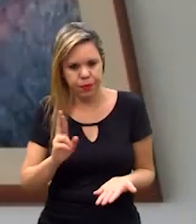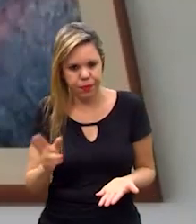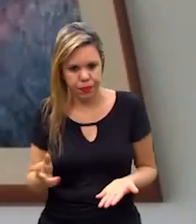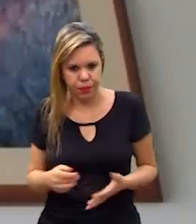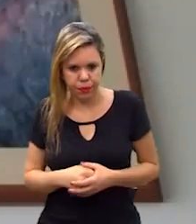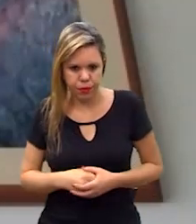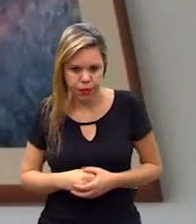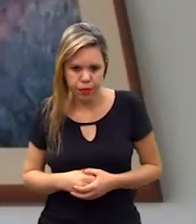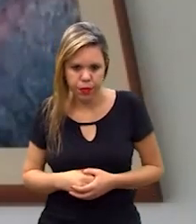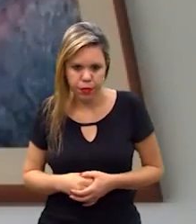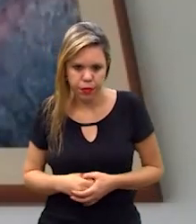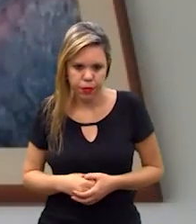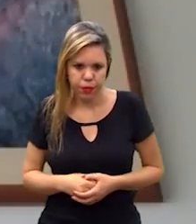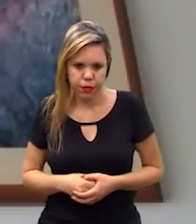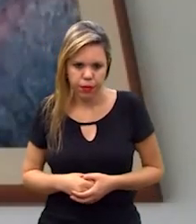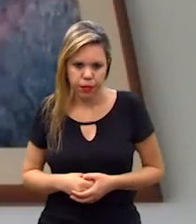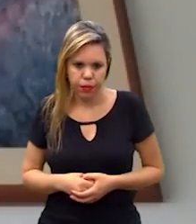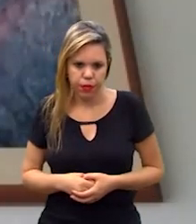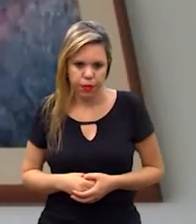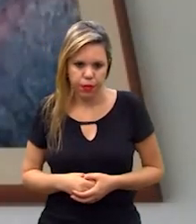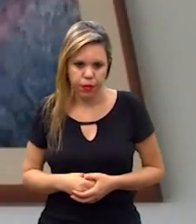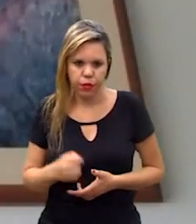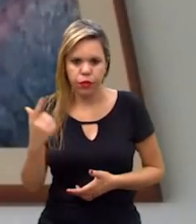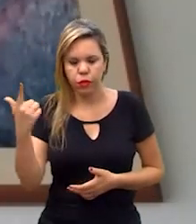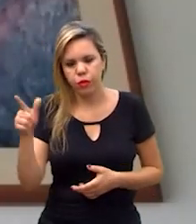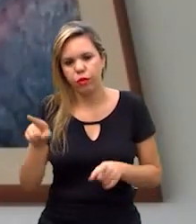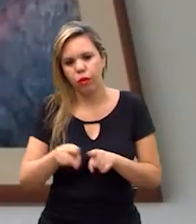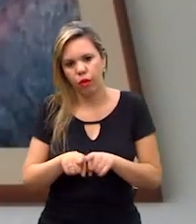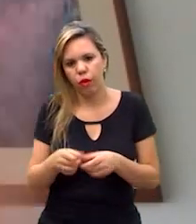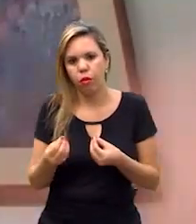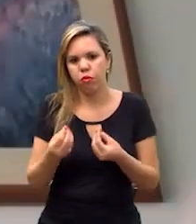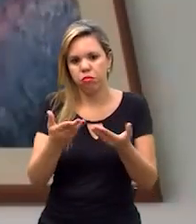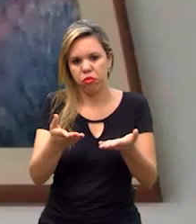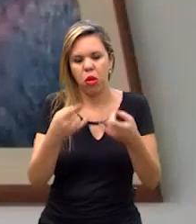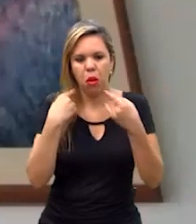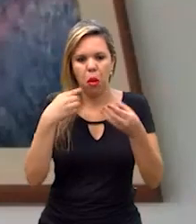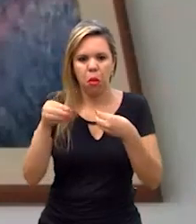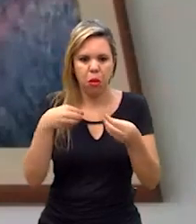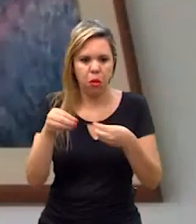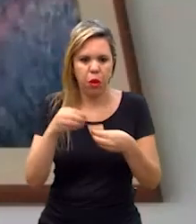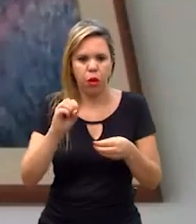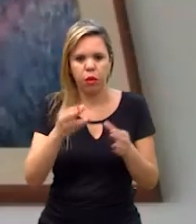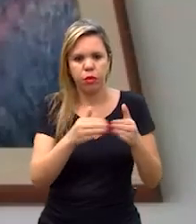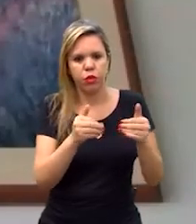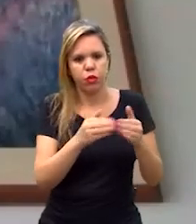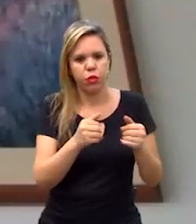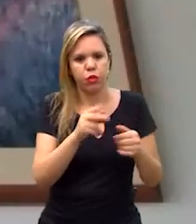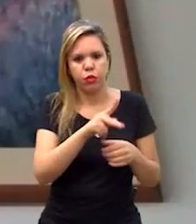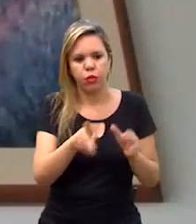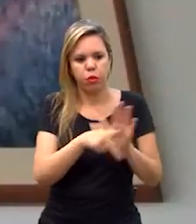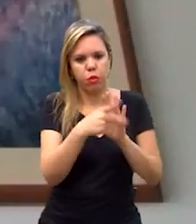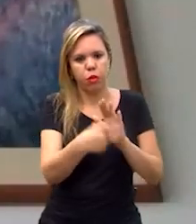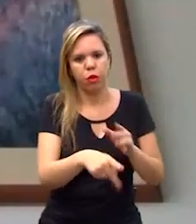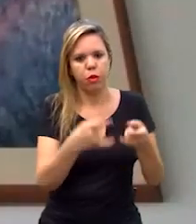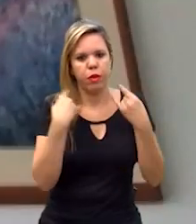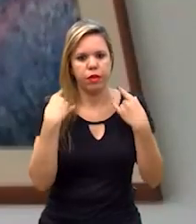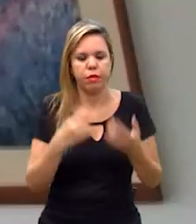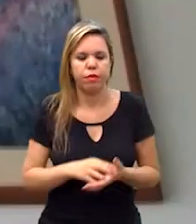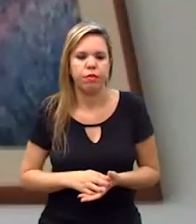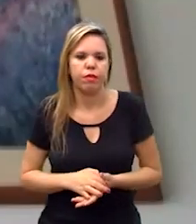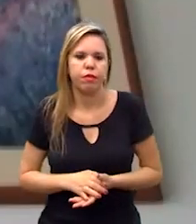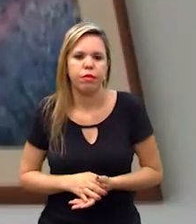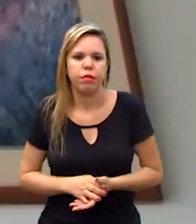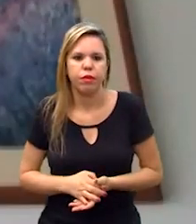né? Que está tendo, ou estão dando máscara de pano, ou estão pedindo para o professor levar sua